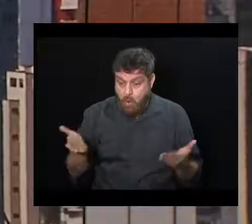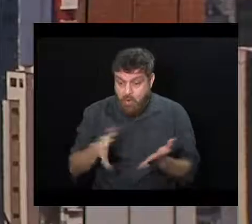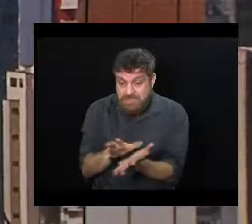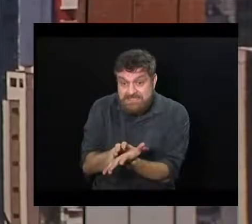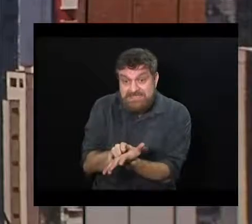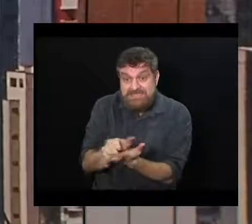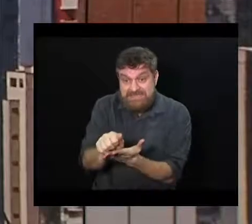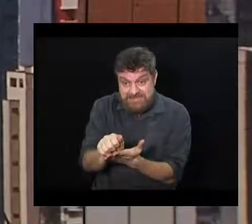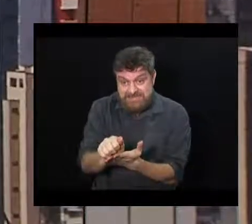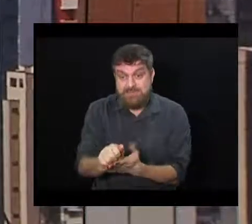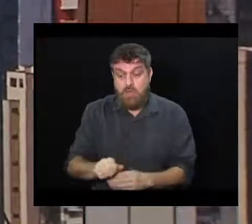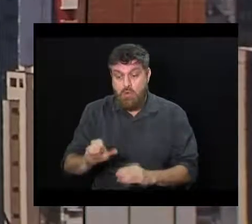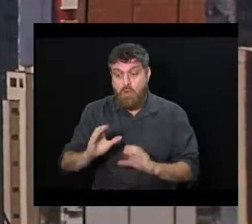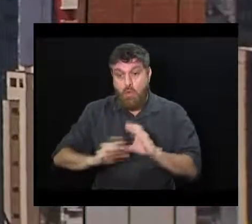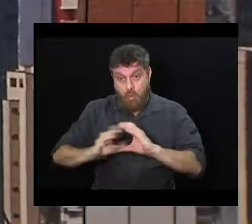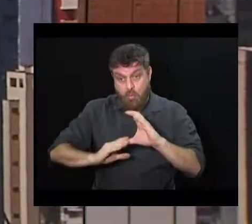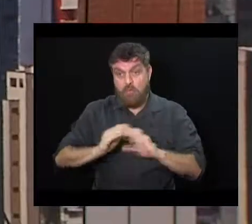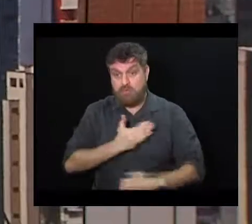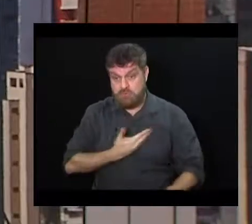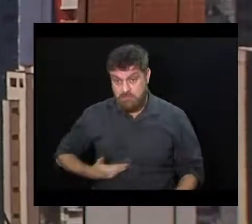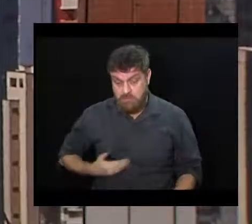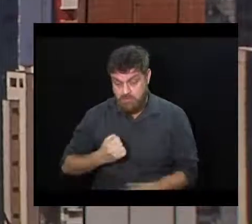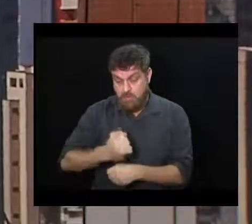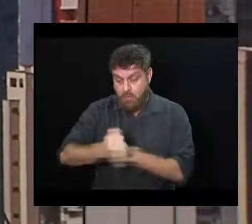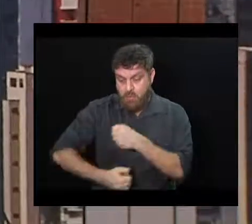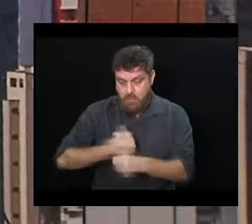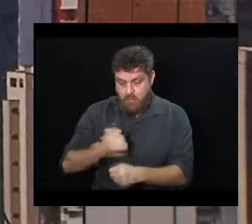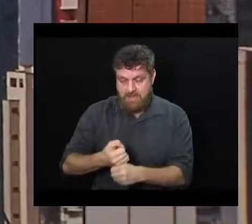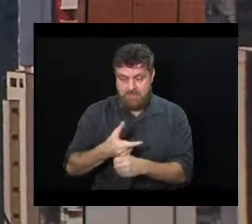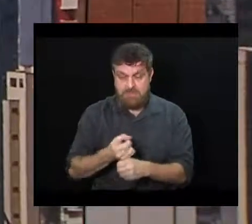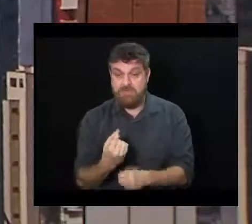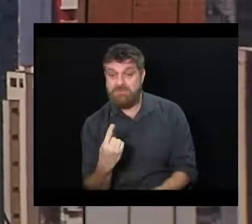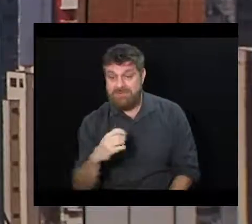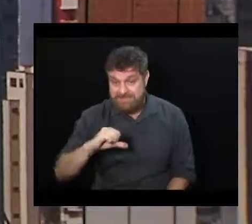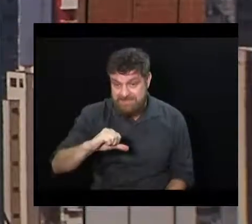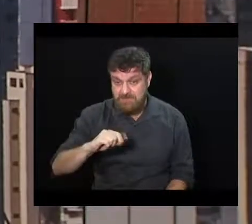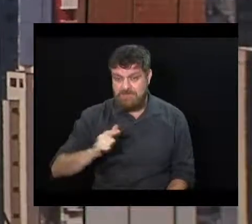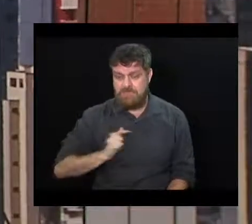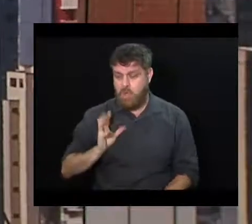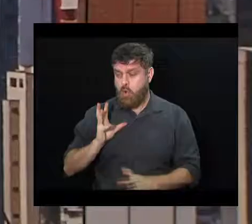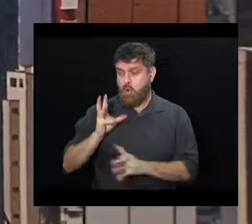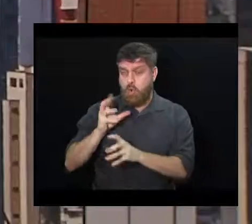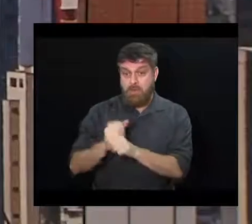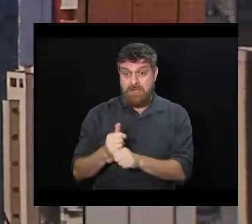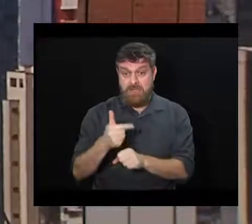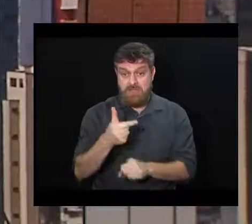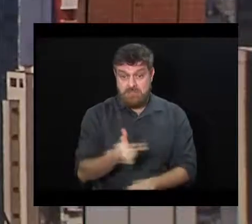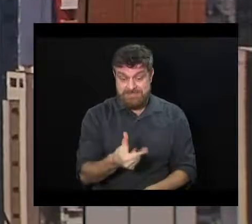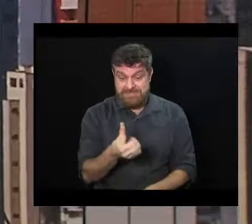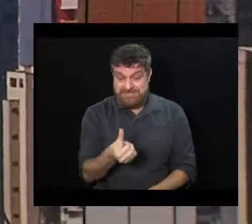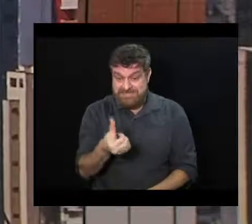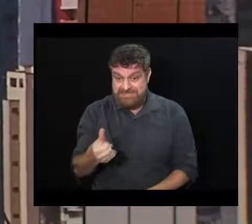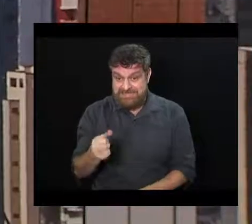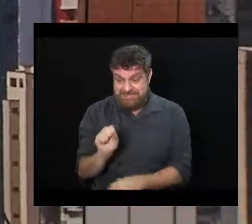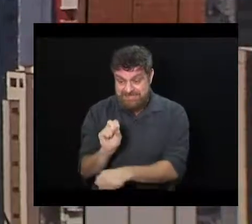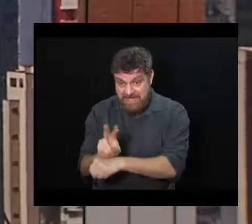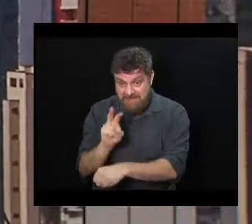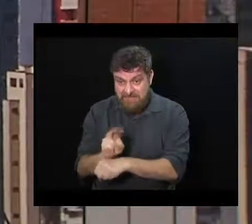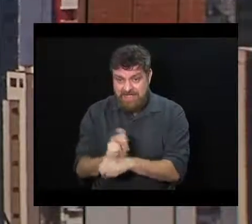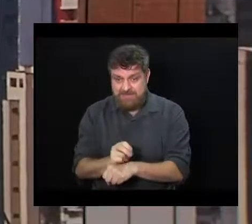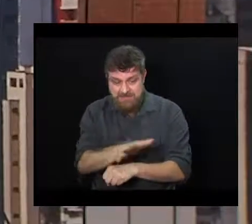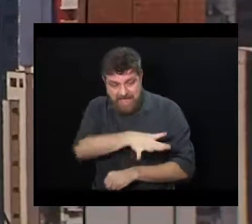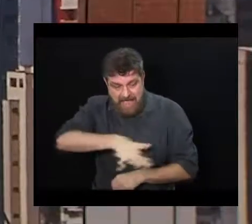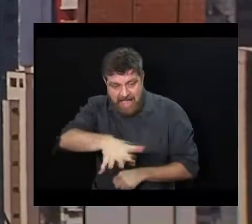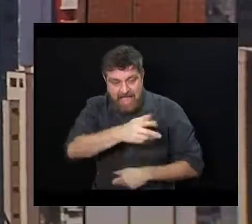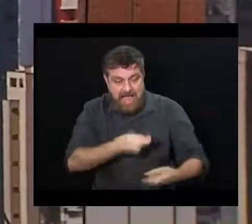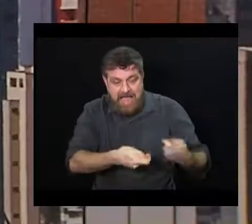as inscrições para os concursos públicos de 2019. Ao todo, são 266 vagas para